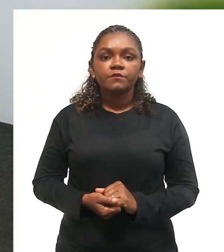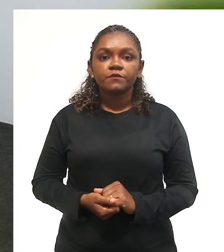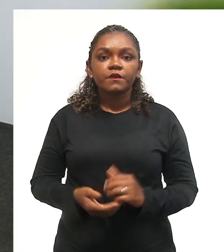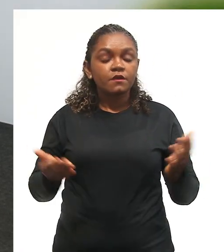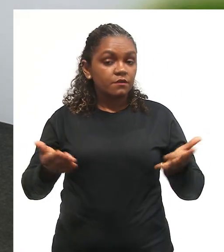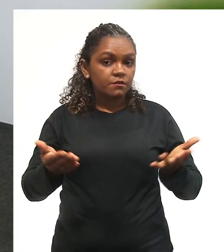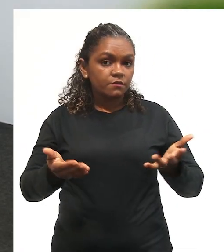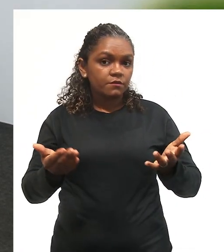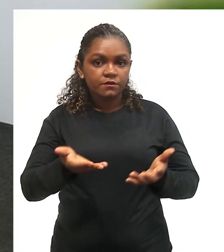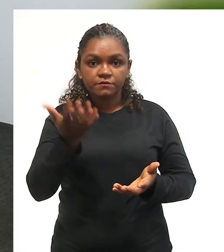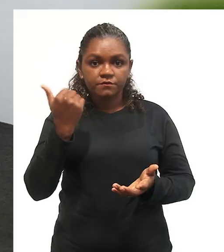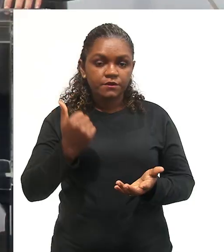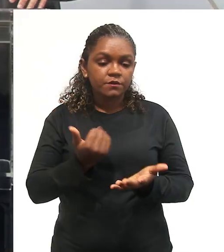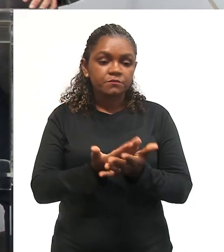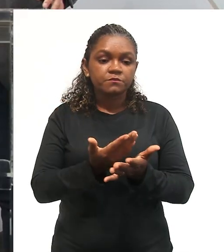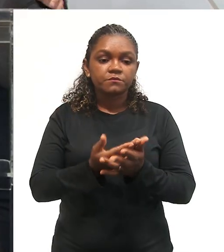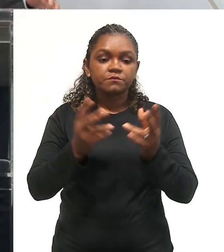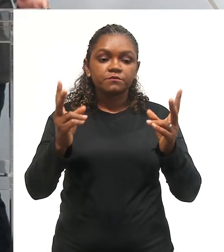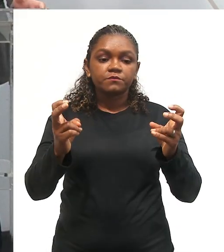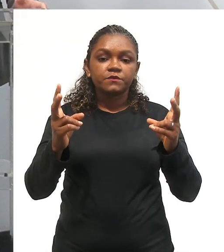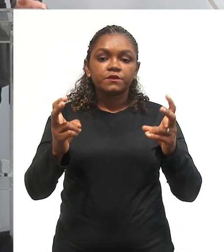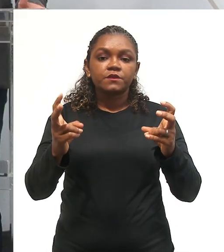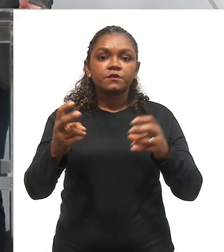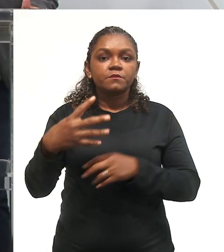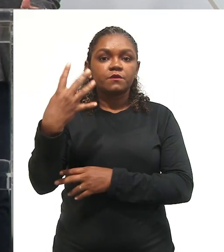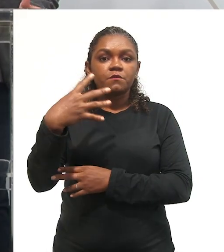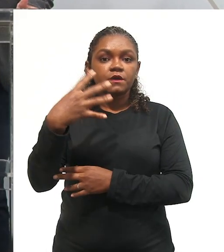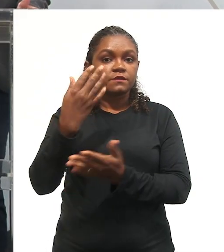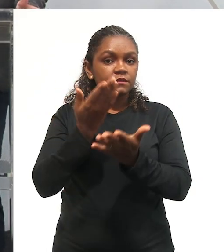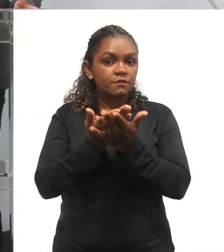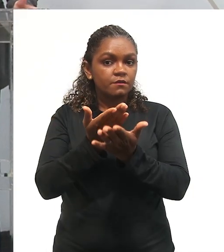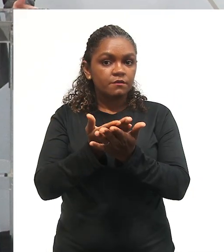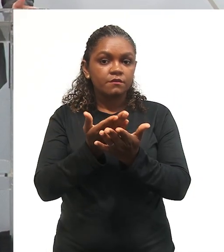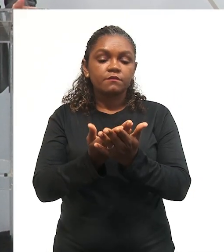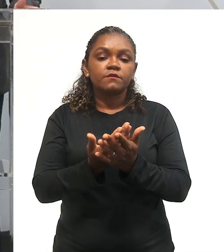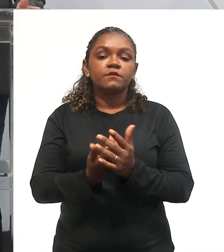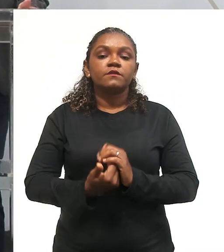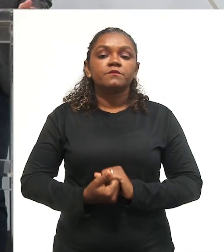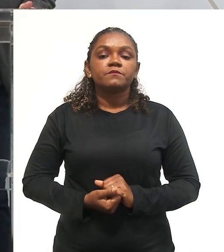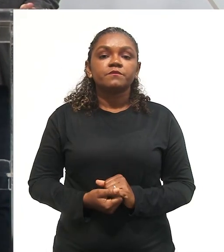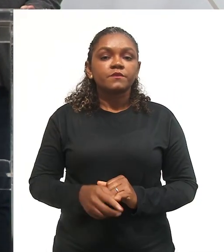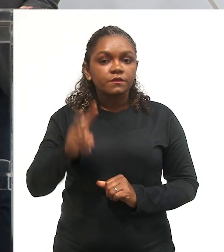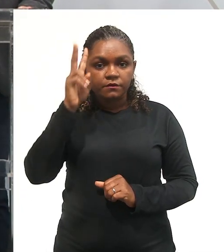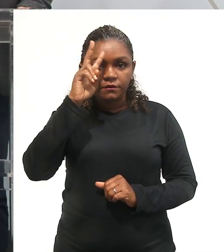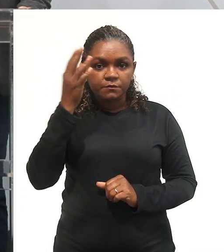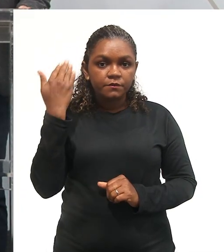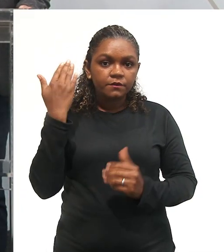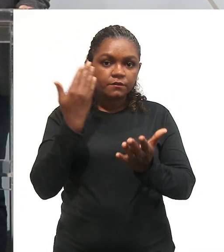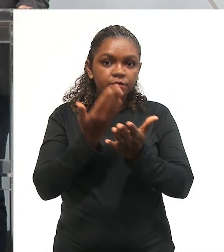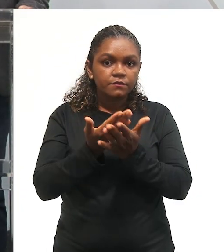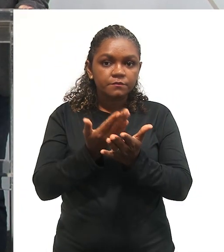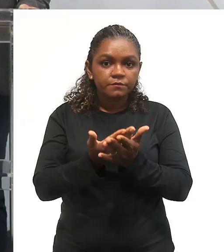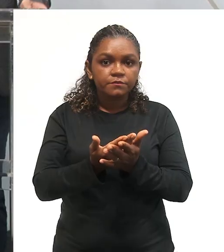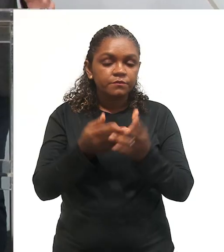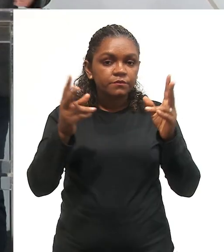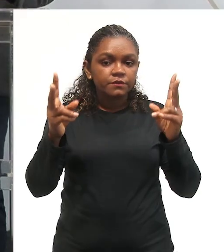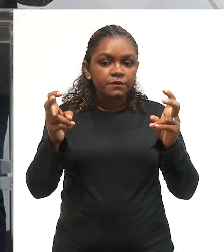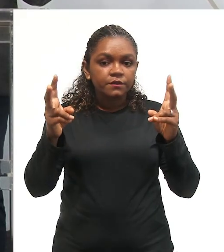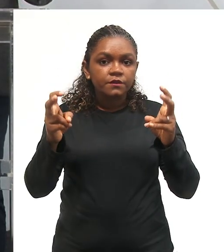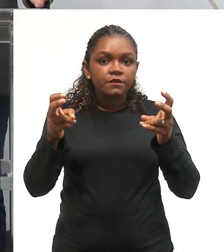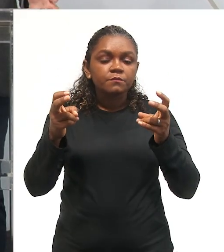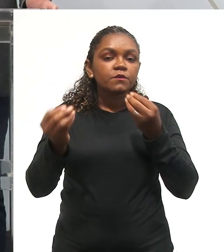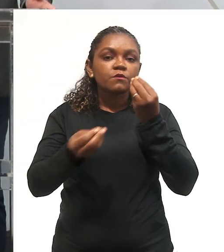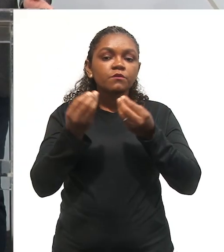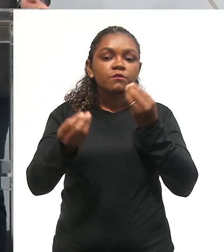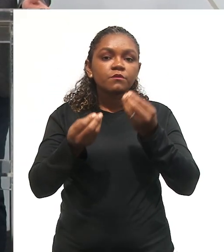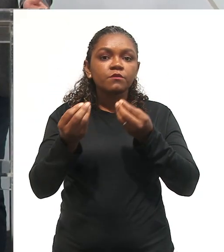Vamos para mais uma unidade, a unidade 4. Na aula anterior, falamos sobre o nascimento